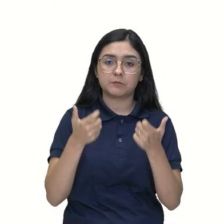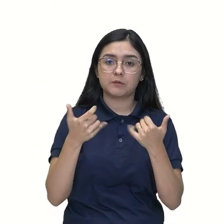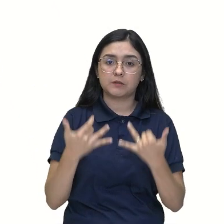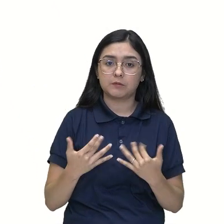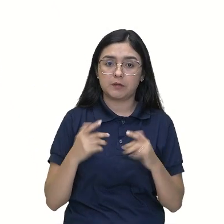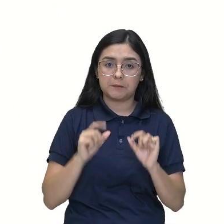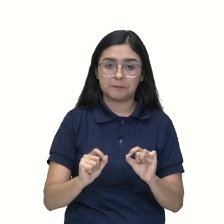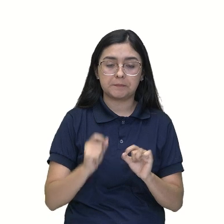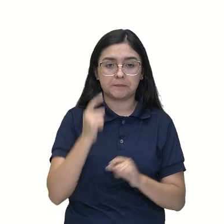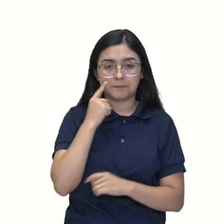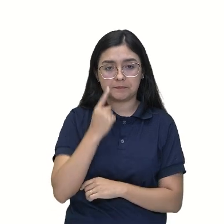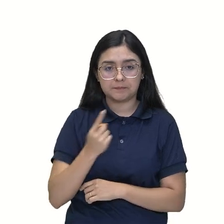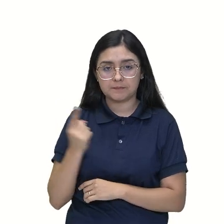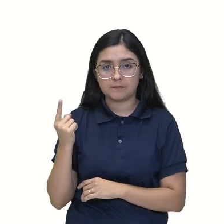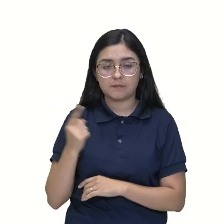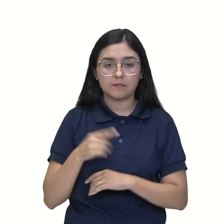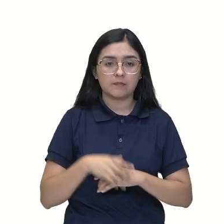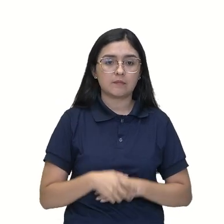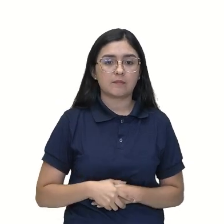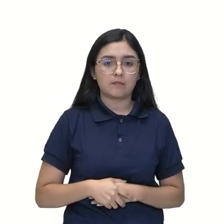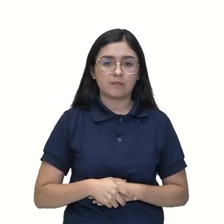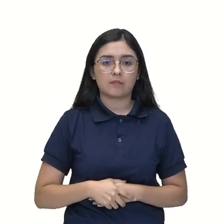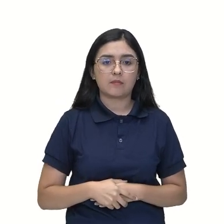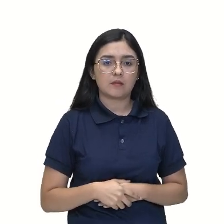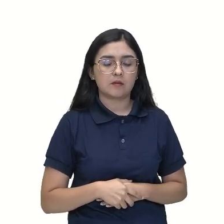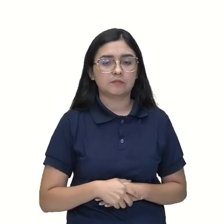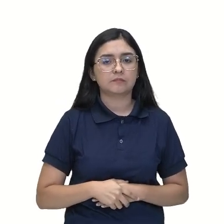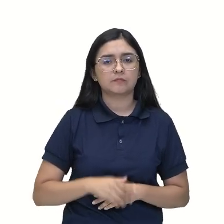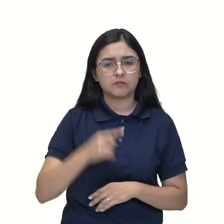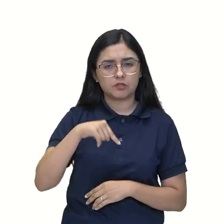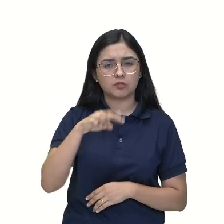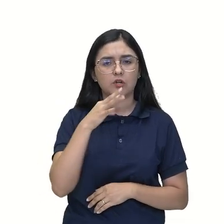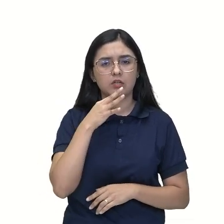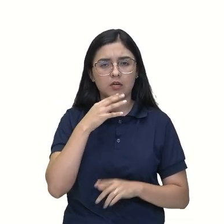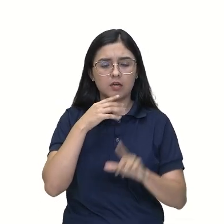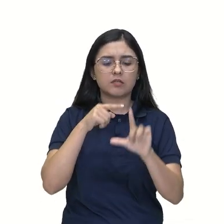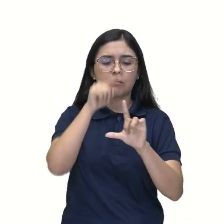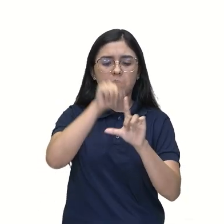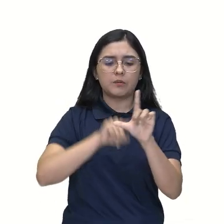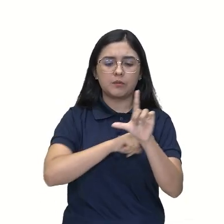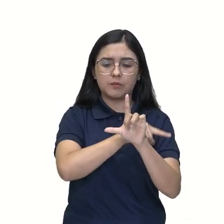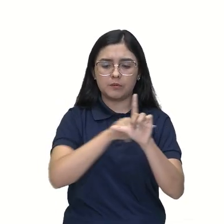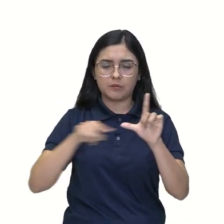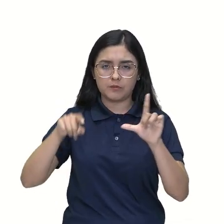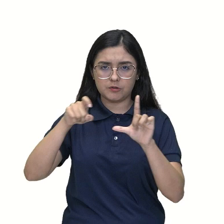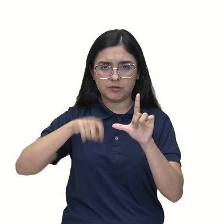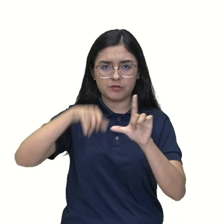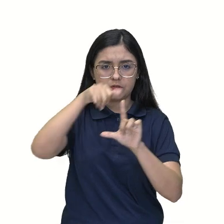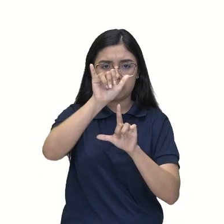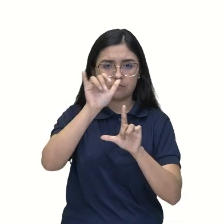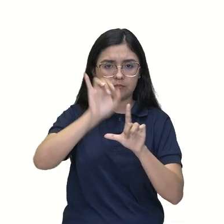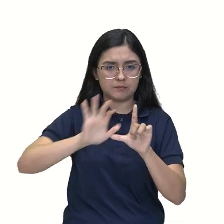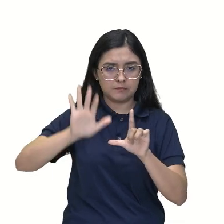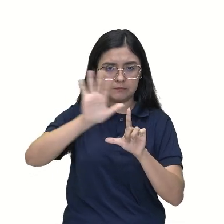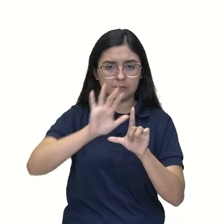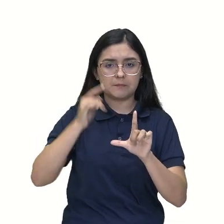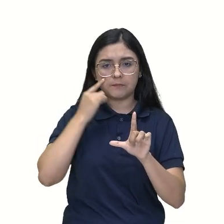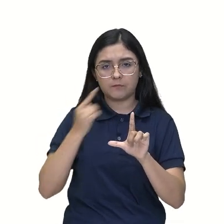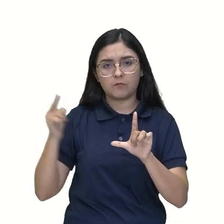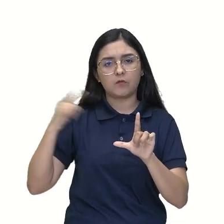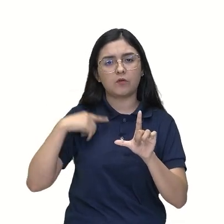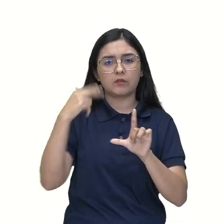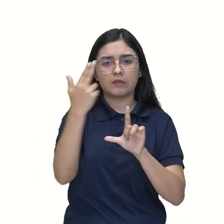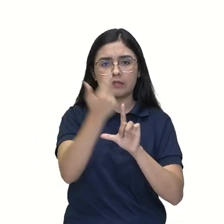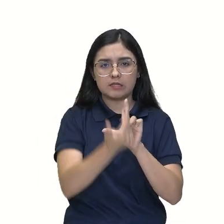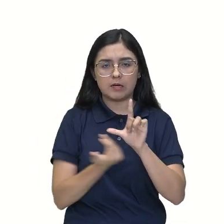isso aqui. Veja, o gráfico cartesiano vocês já conhecem, tá? Vou desenhar aqui rapidamente, olha só. O